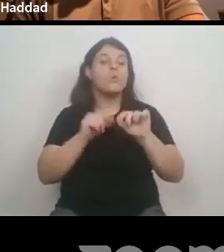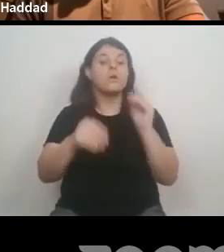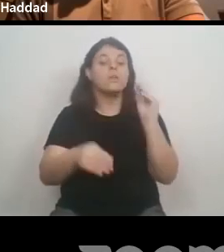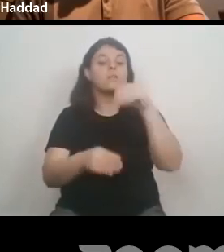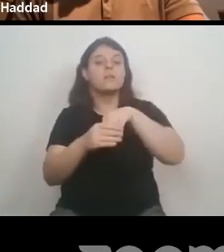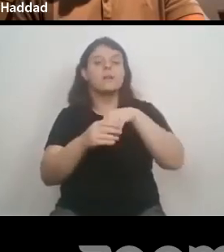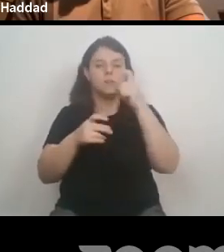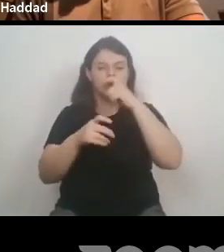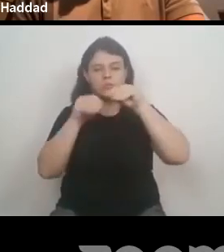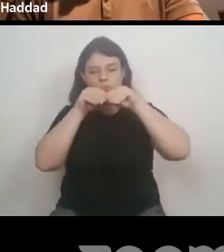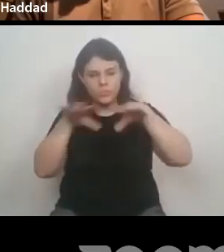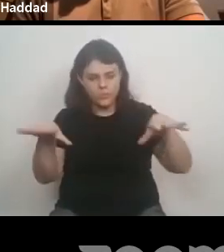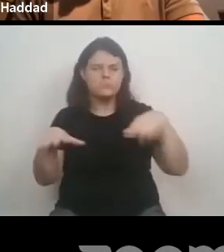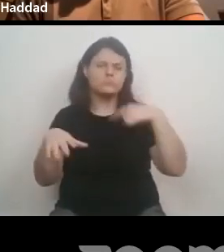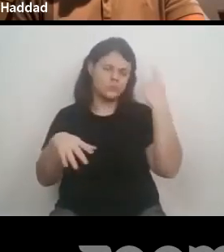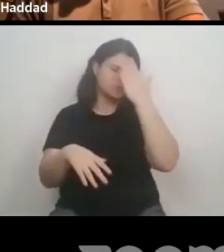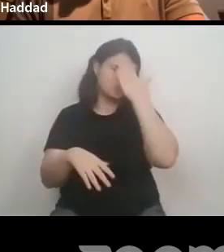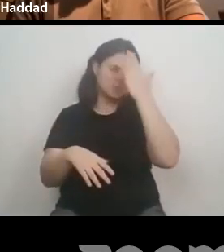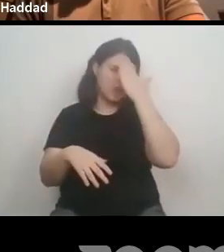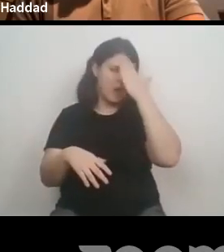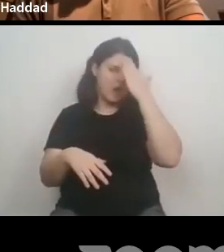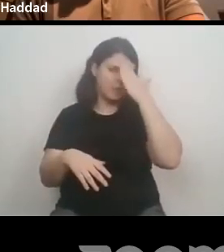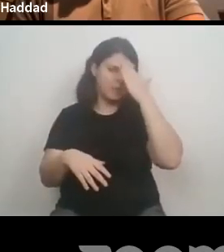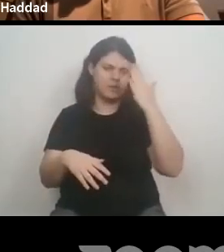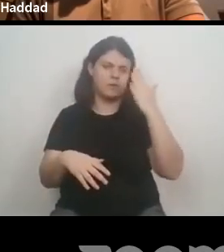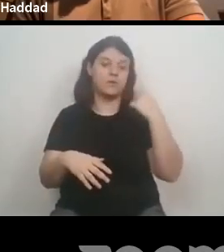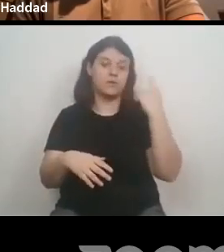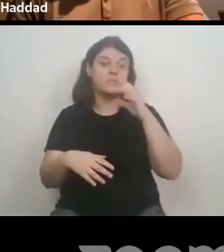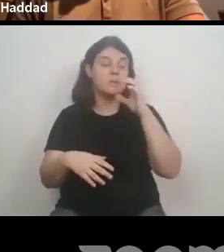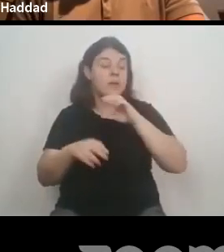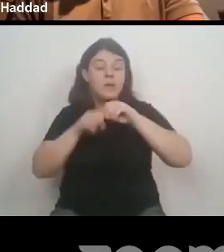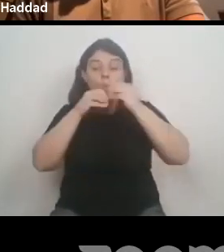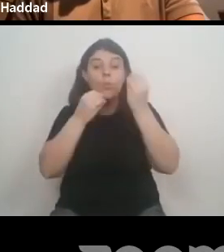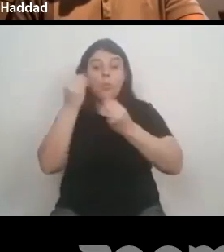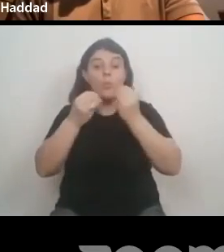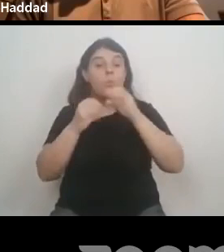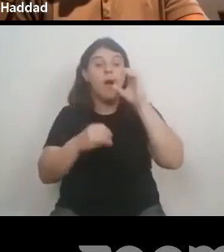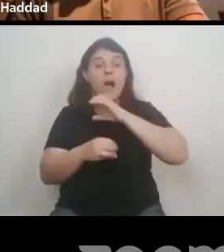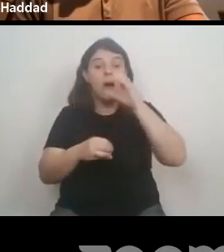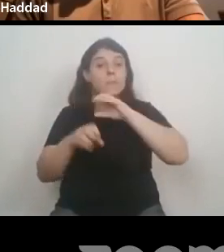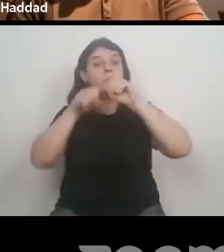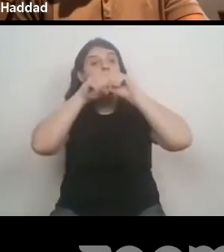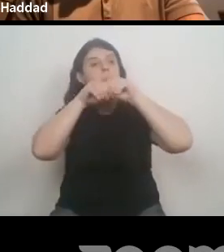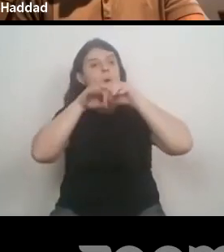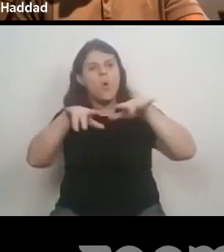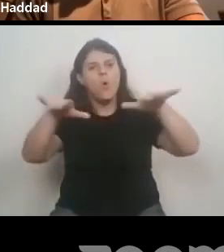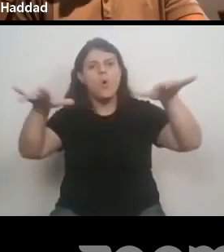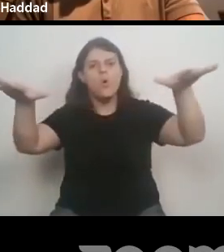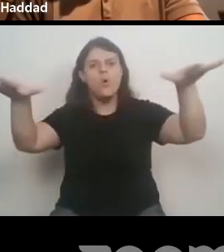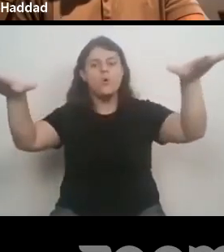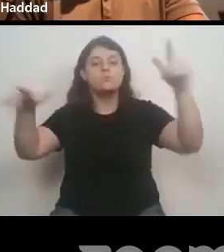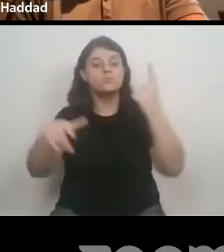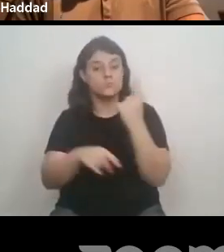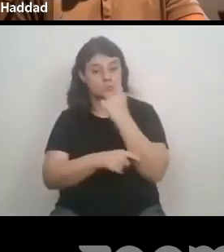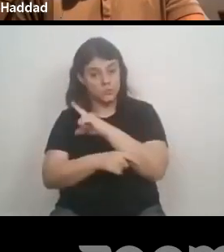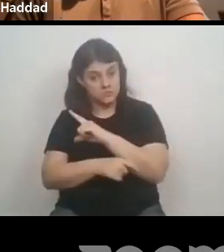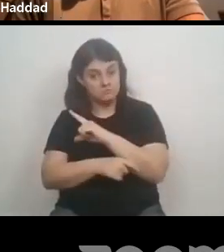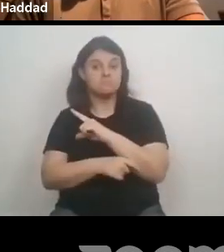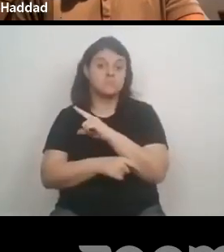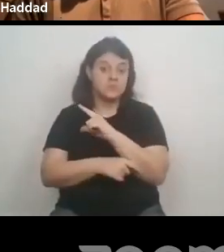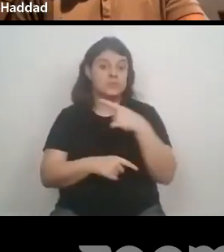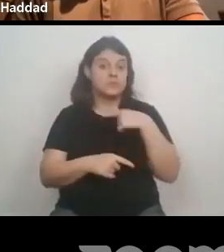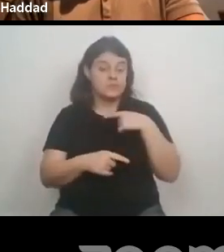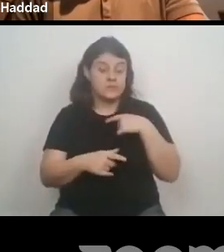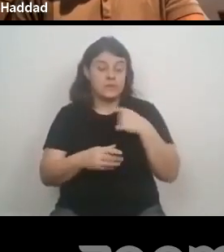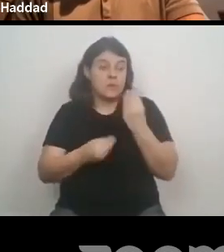não é uma novidade exatamente para a gente, né? A novidade é a velocidade e a capilaridade que as fake news acabaram, na verdade, de certa forma, tendo,